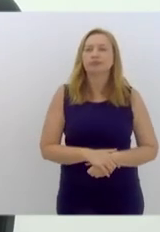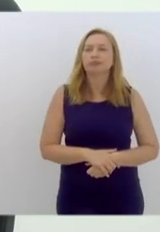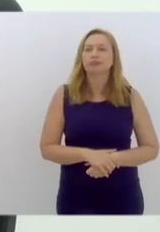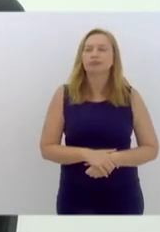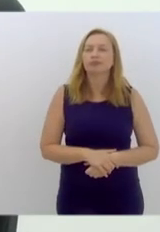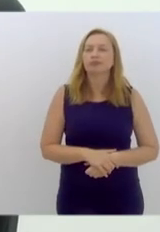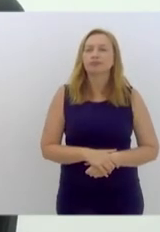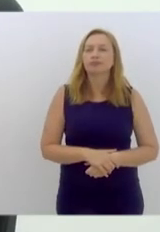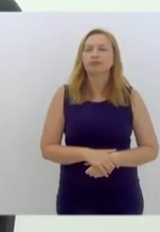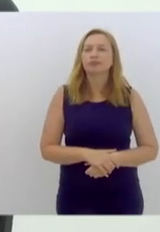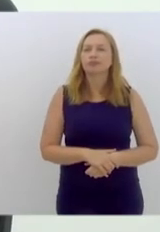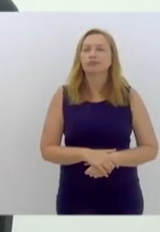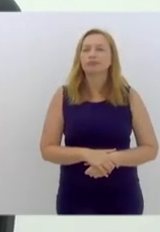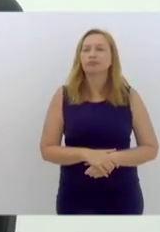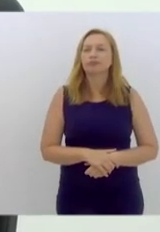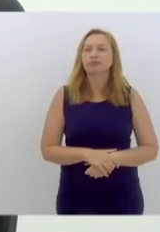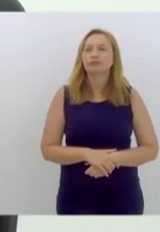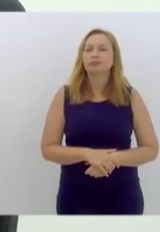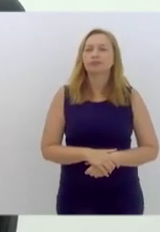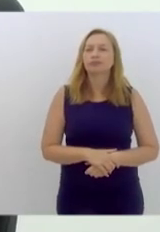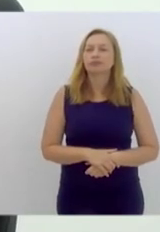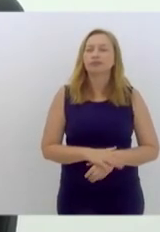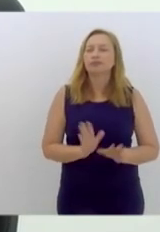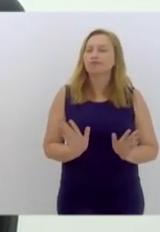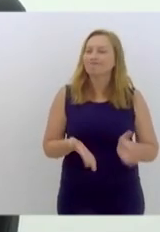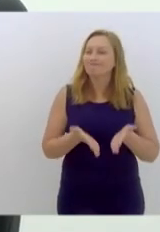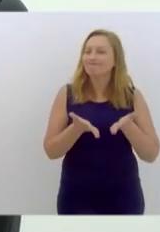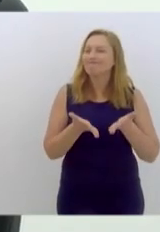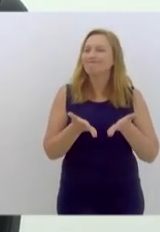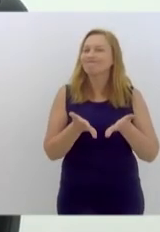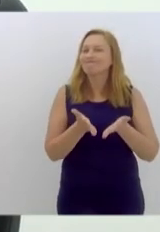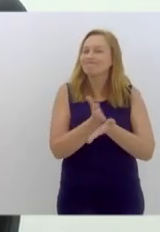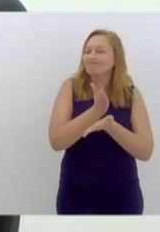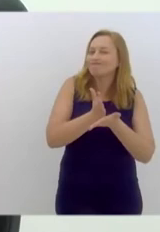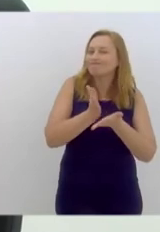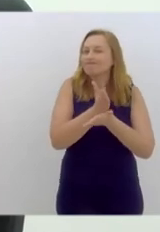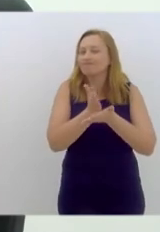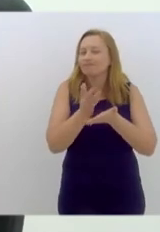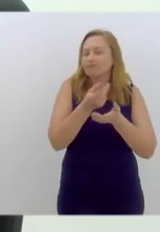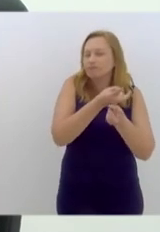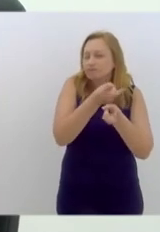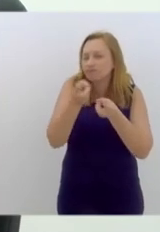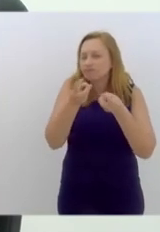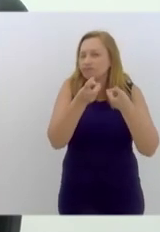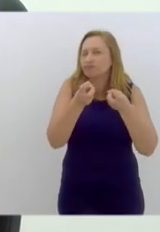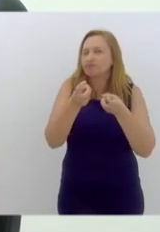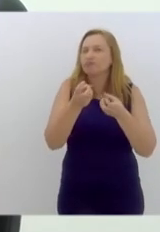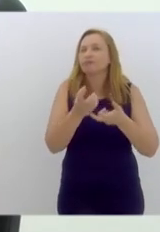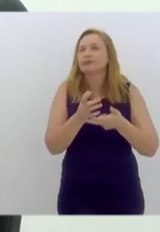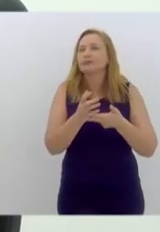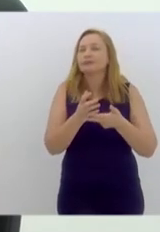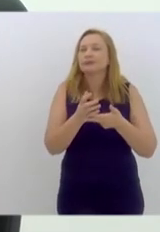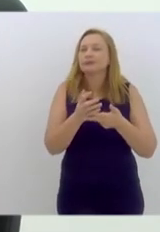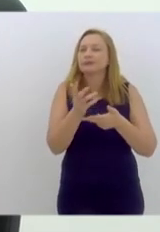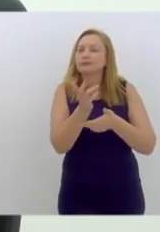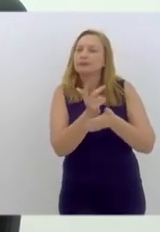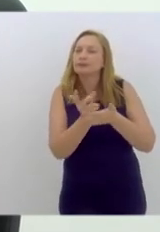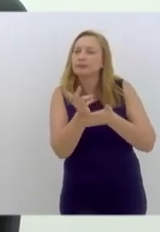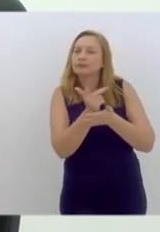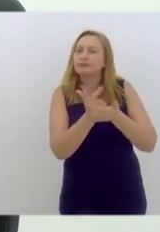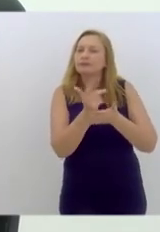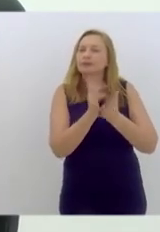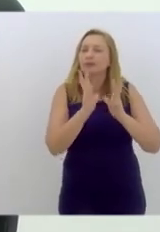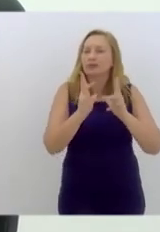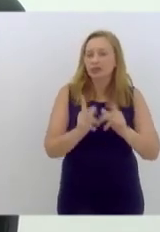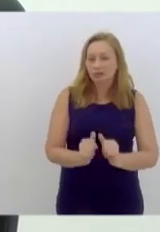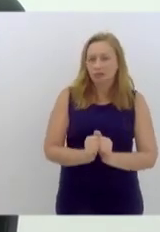como muitas vezes eles acabam estimulando, o que a gente já viu algumas vezes se desenhar como uma espécie de limpeza